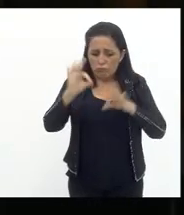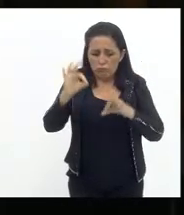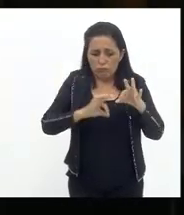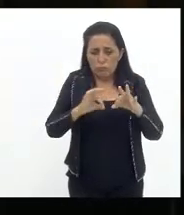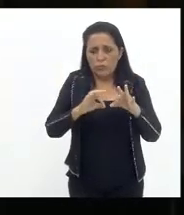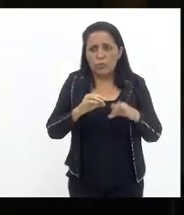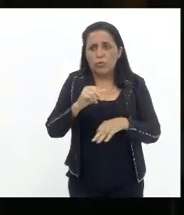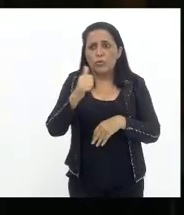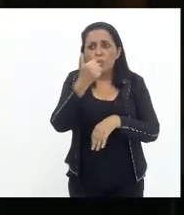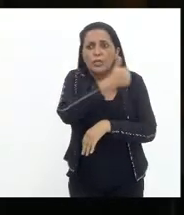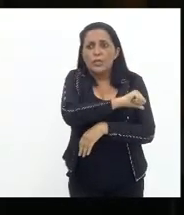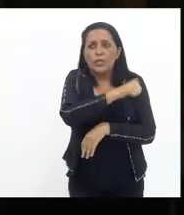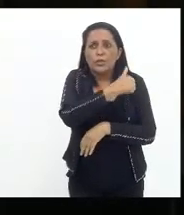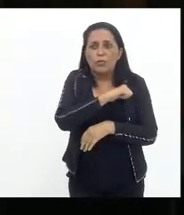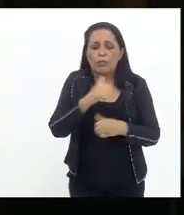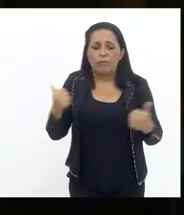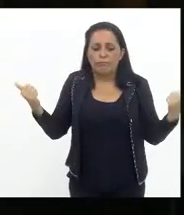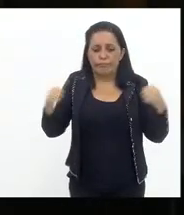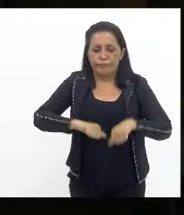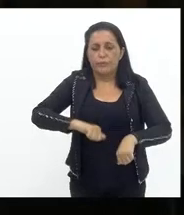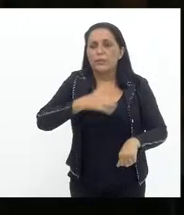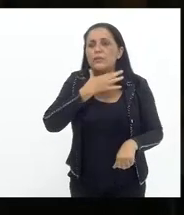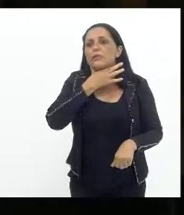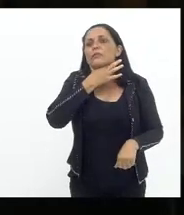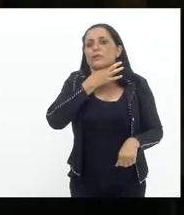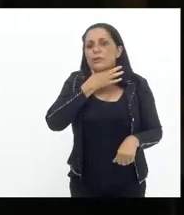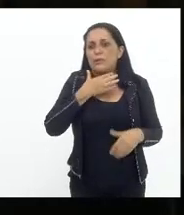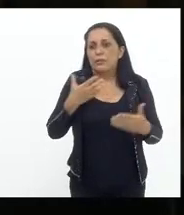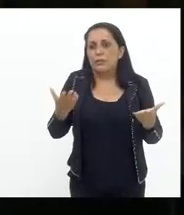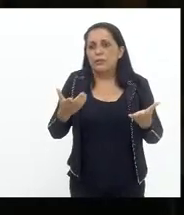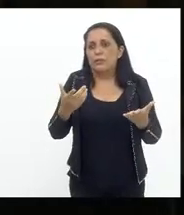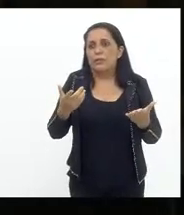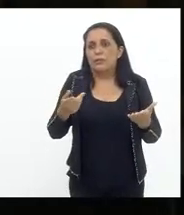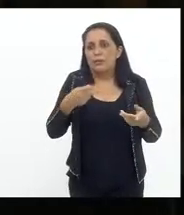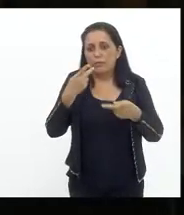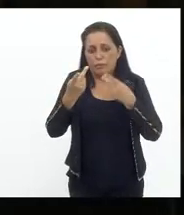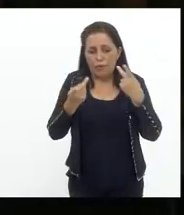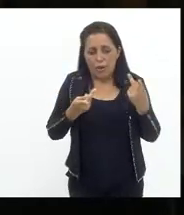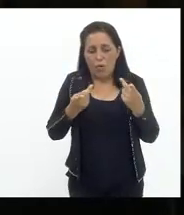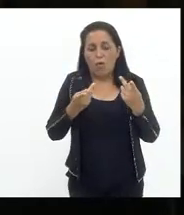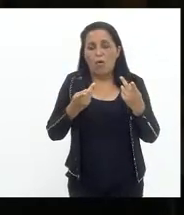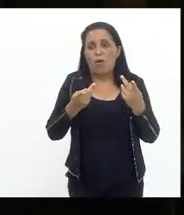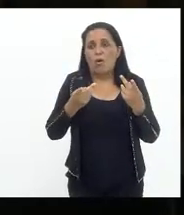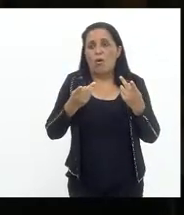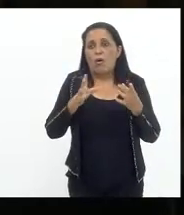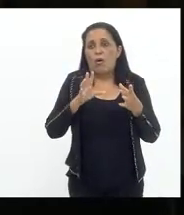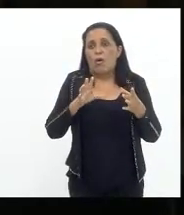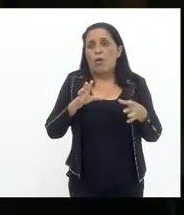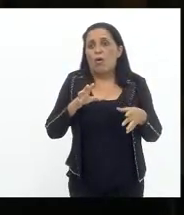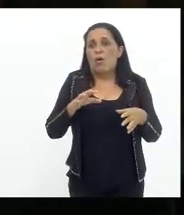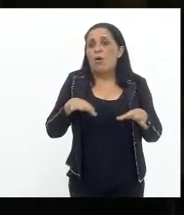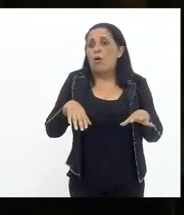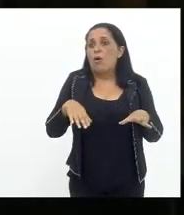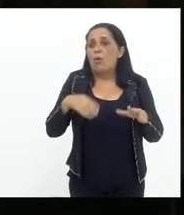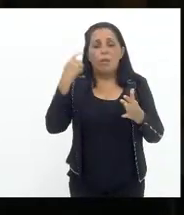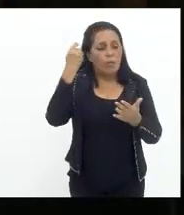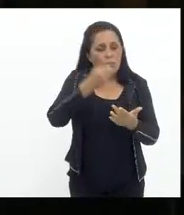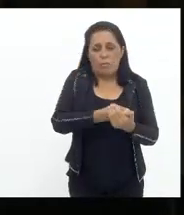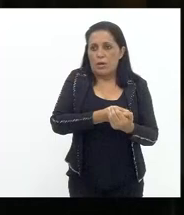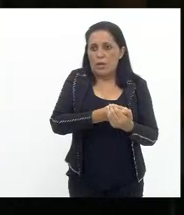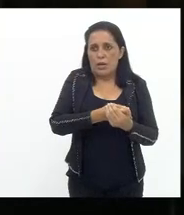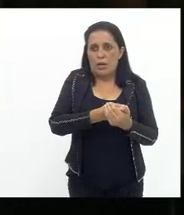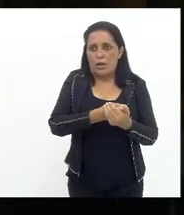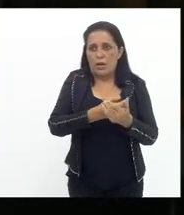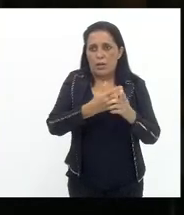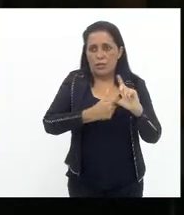o Estado do Rio em falência, em que ele teve que falar com a União e pedir para que não pagasse a dívida que o